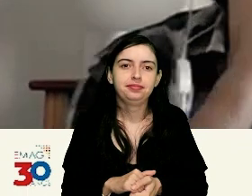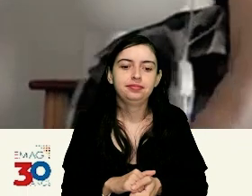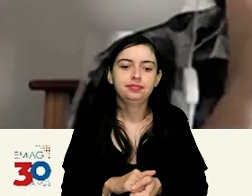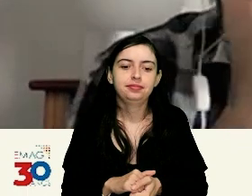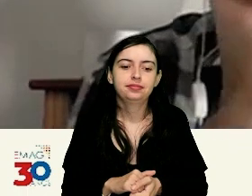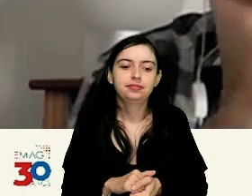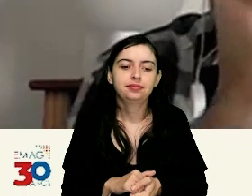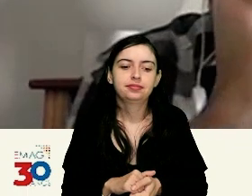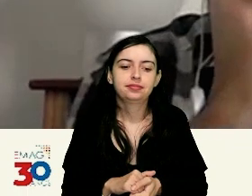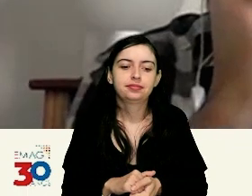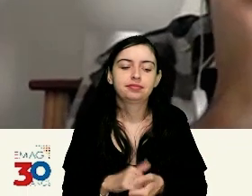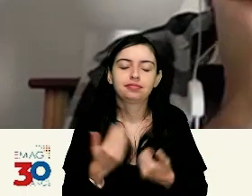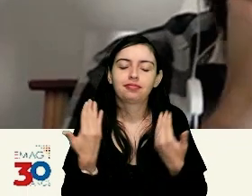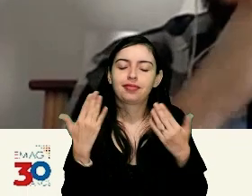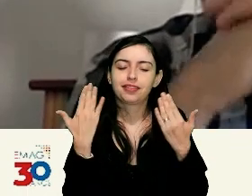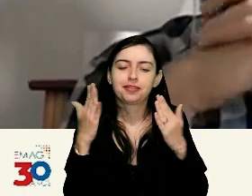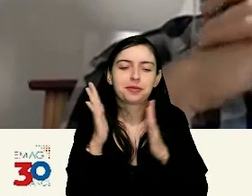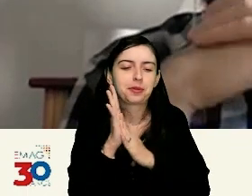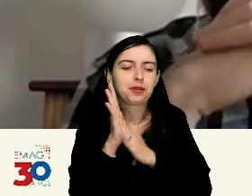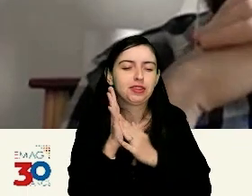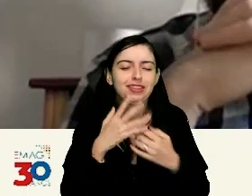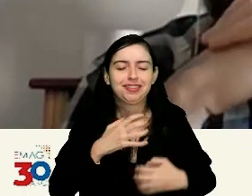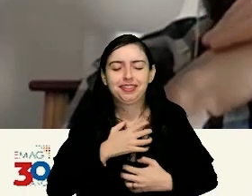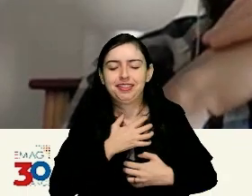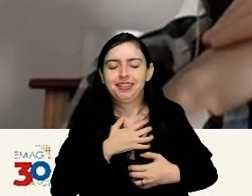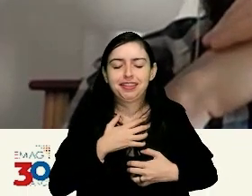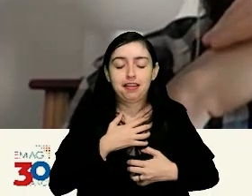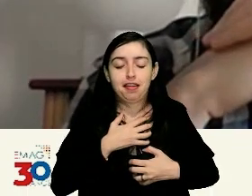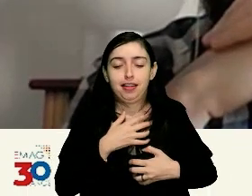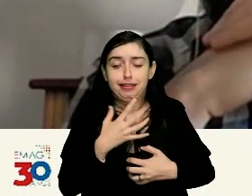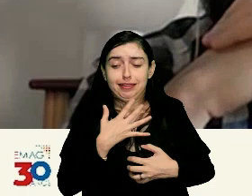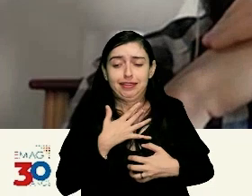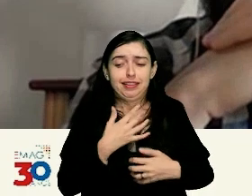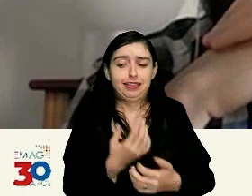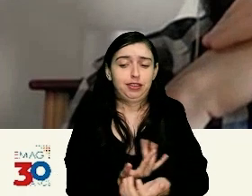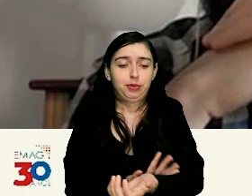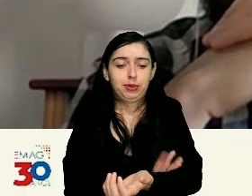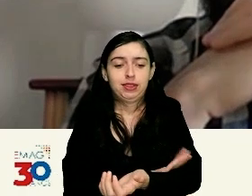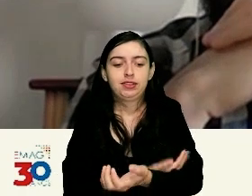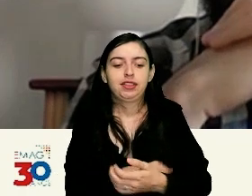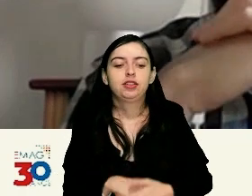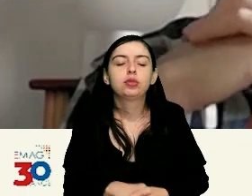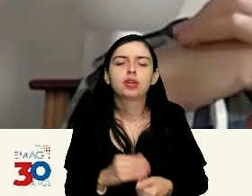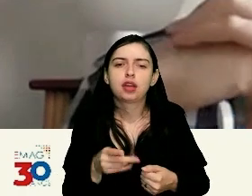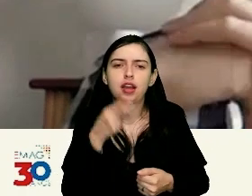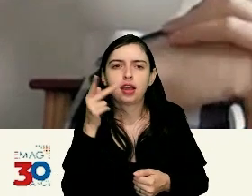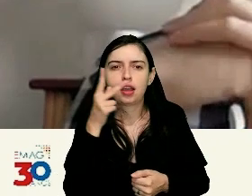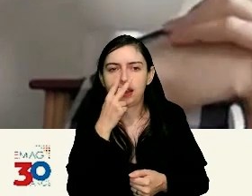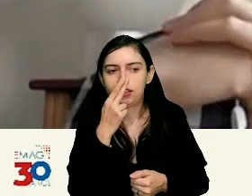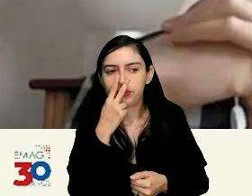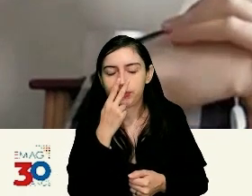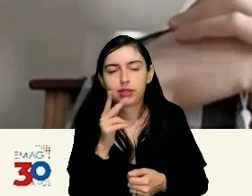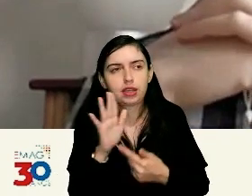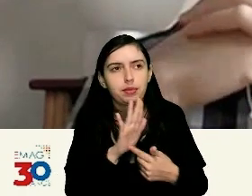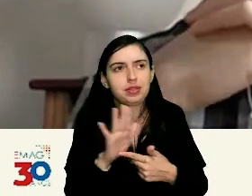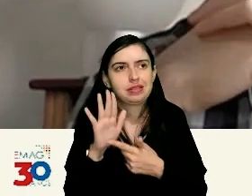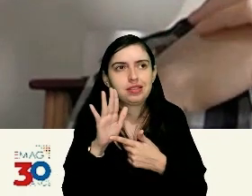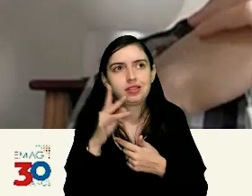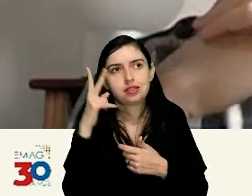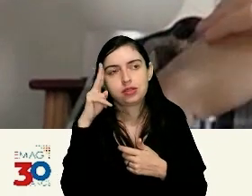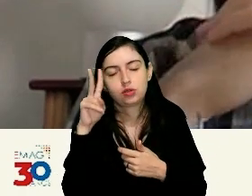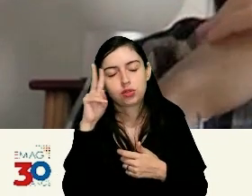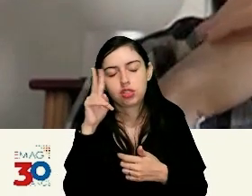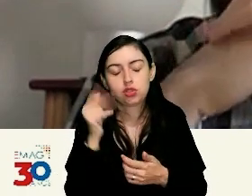Sérgio, deixou todo mundo emocionado. Eu acho que o que você traz é muito de acordo com o